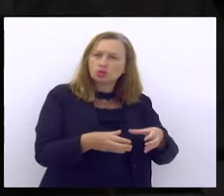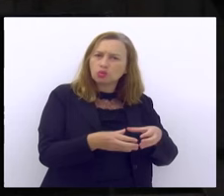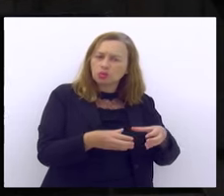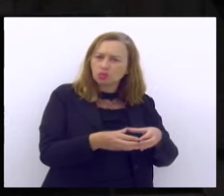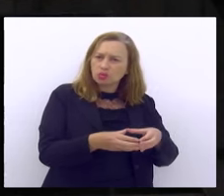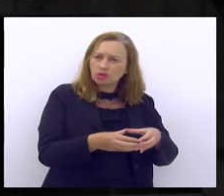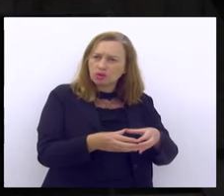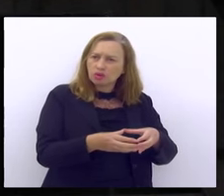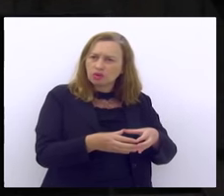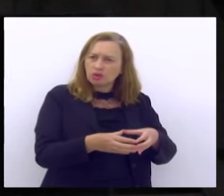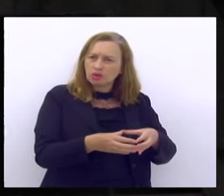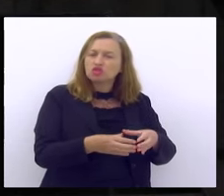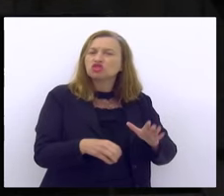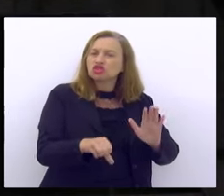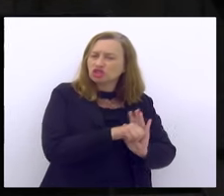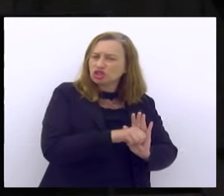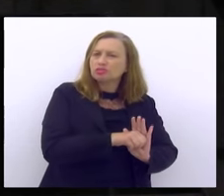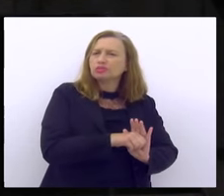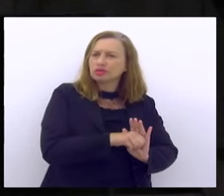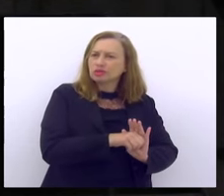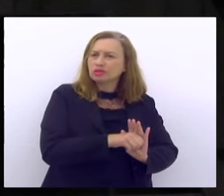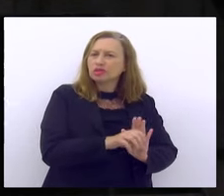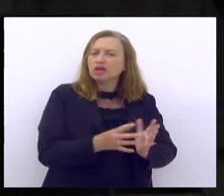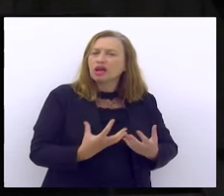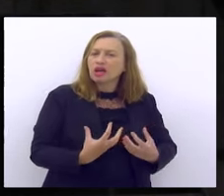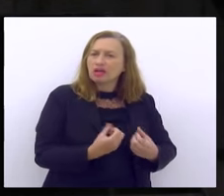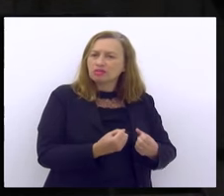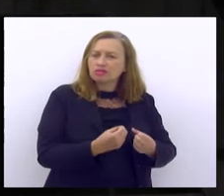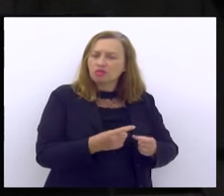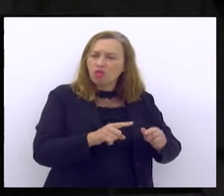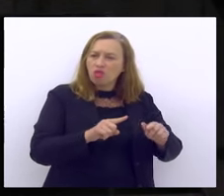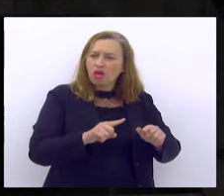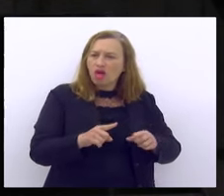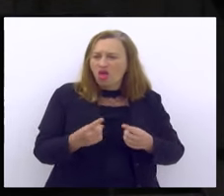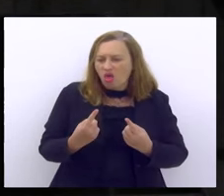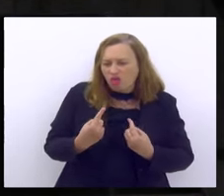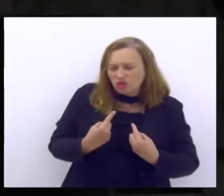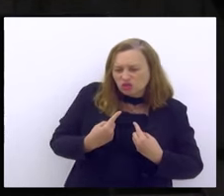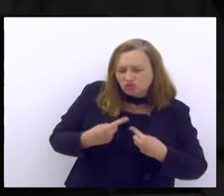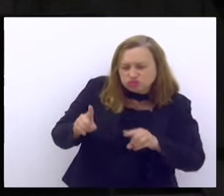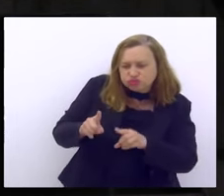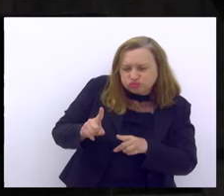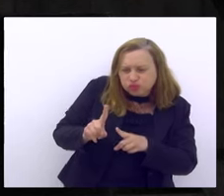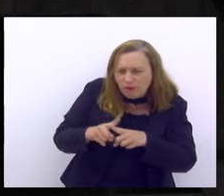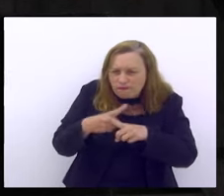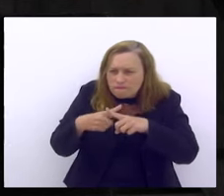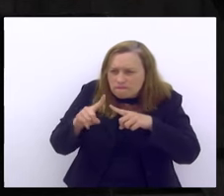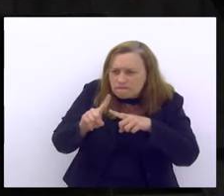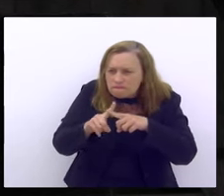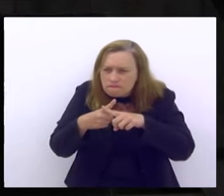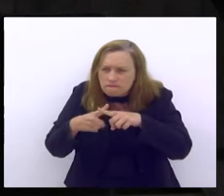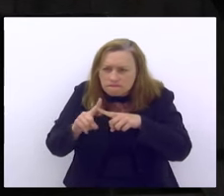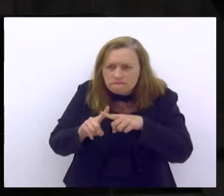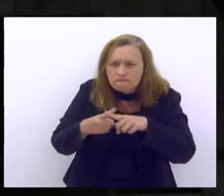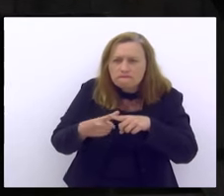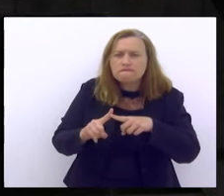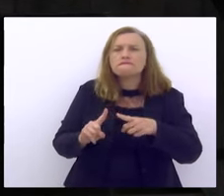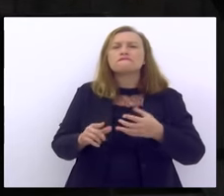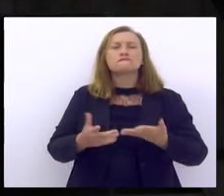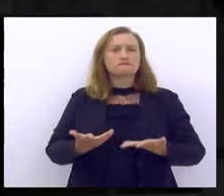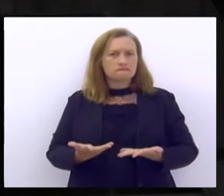Pobel. Nós recebemos ameaças, ameaças do Disque Denúncia,